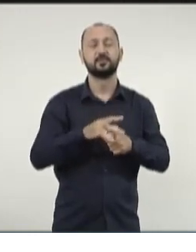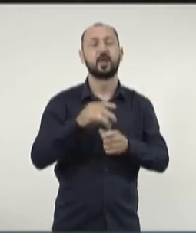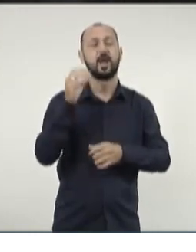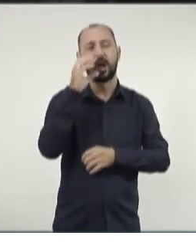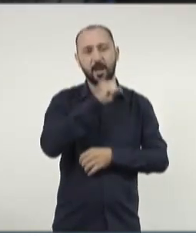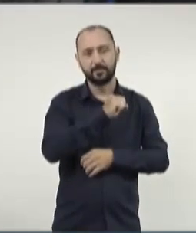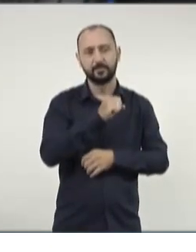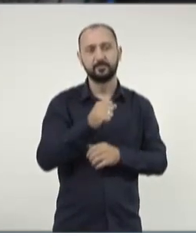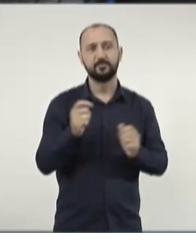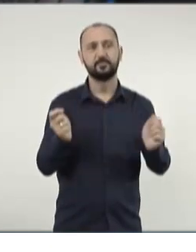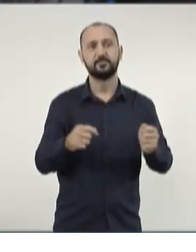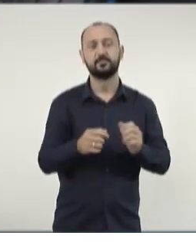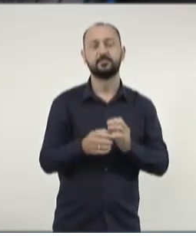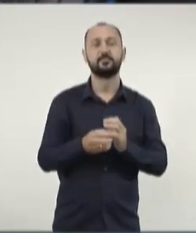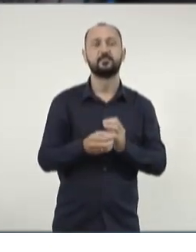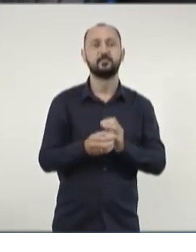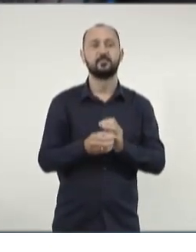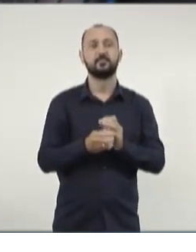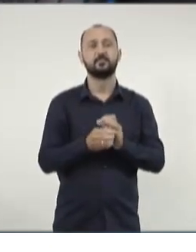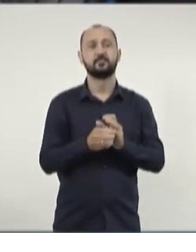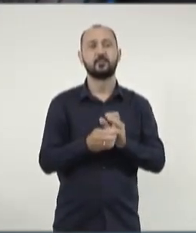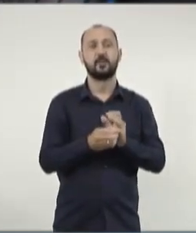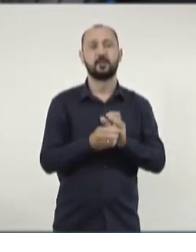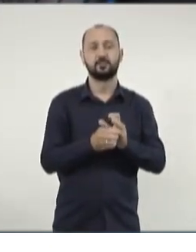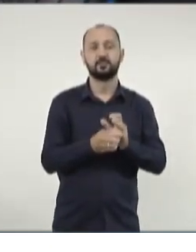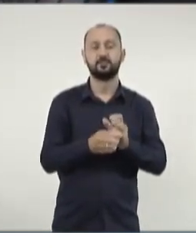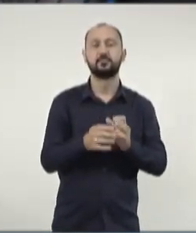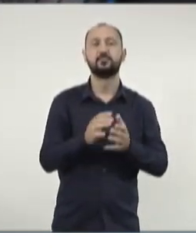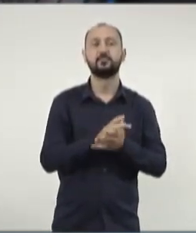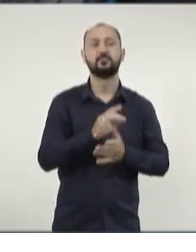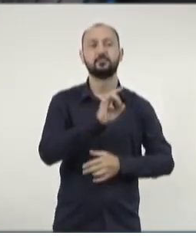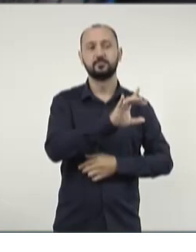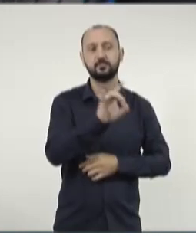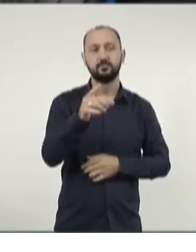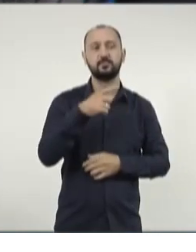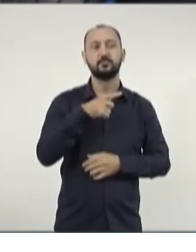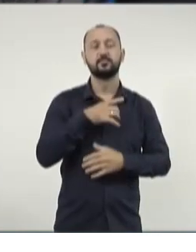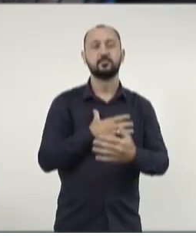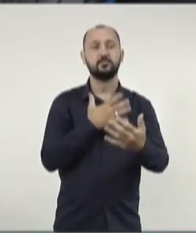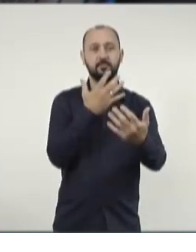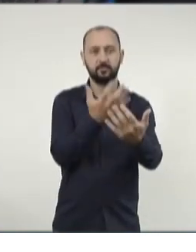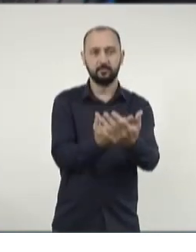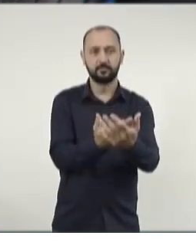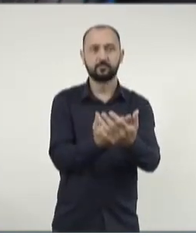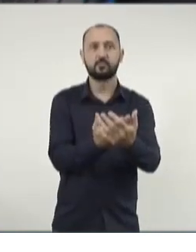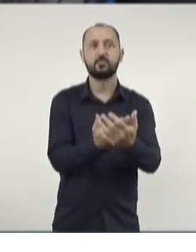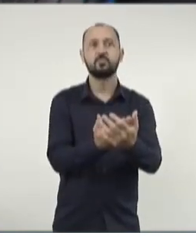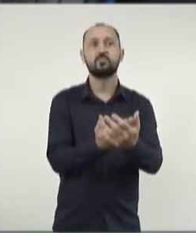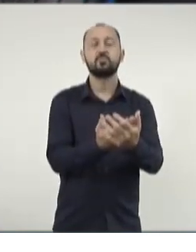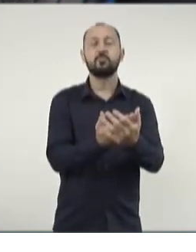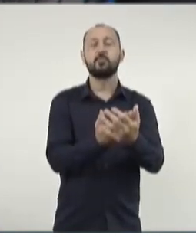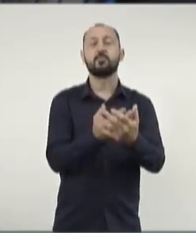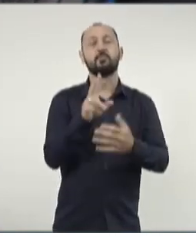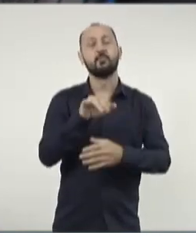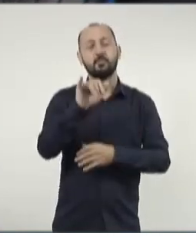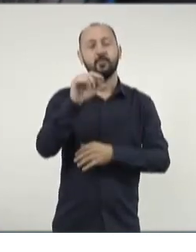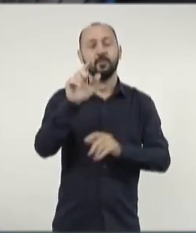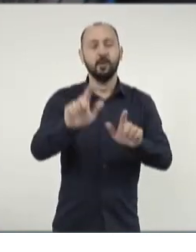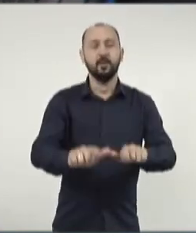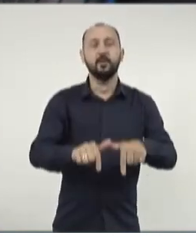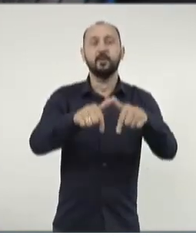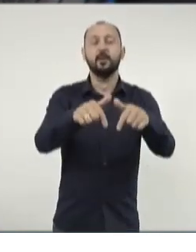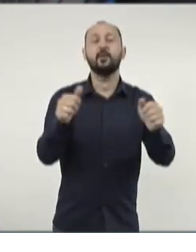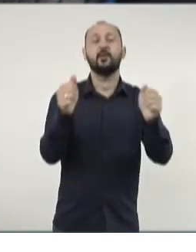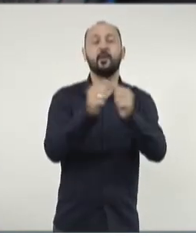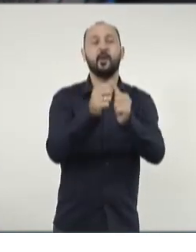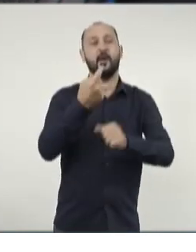breve possível. Tá? Então, vamos lutar para isso. Cada um que faz um depoimento aqui, né, será um ativista junto